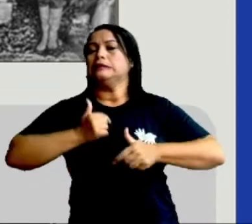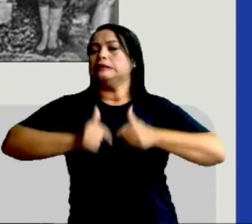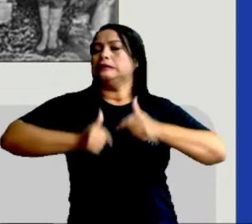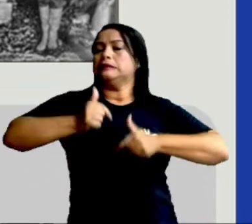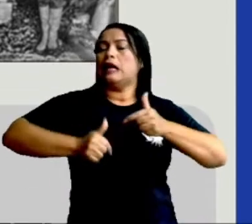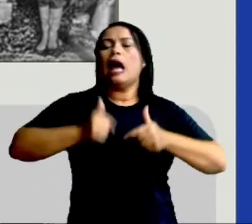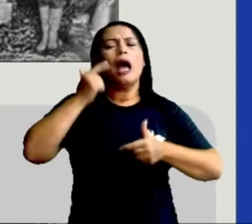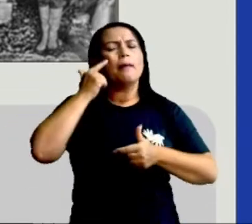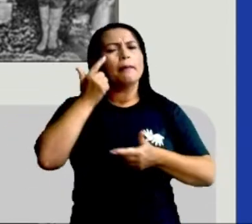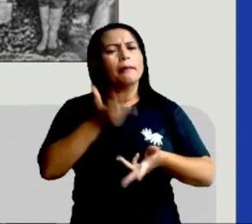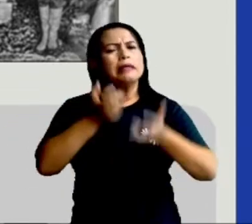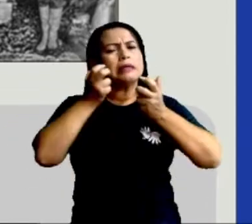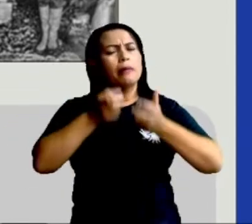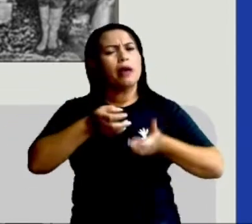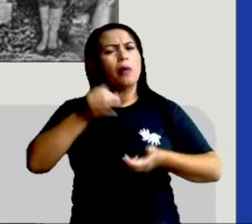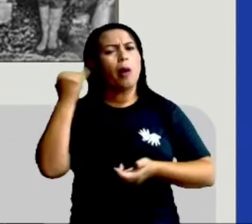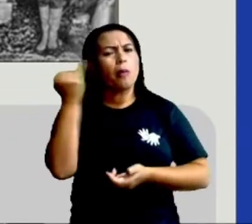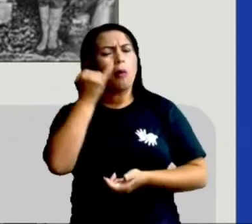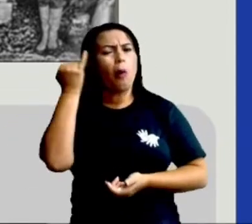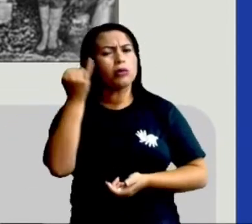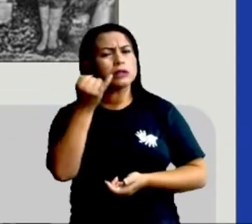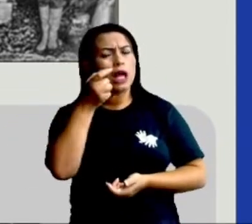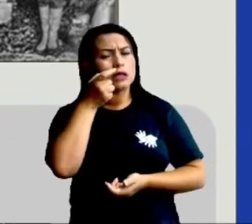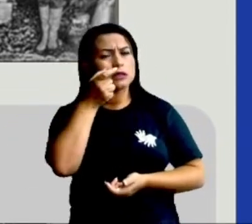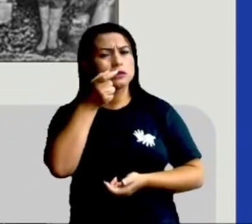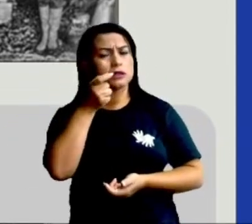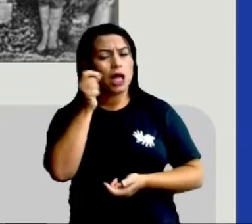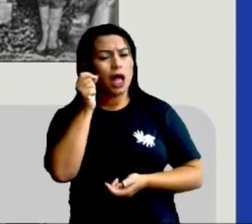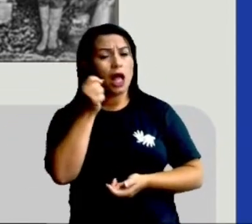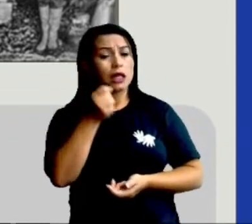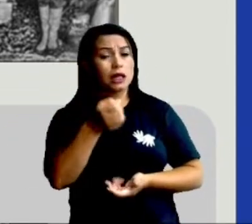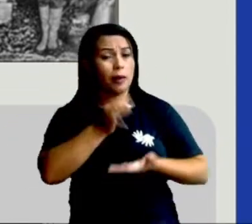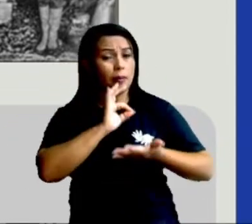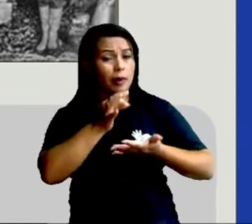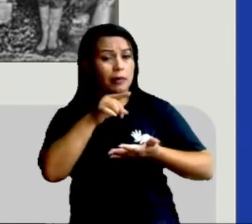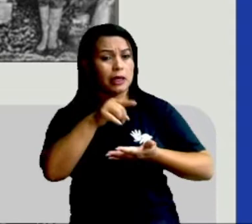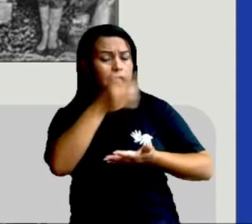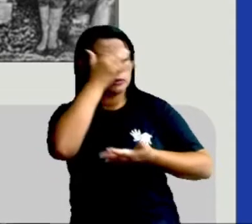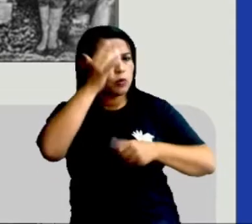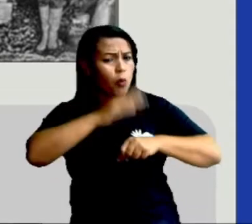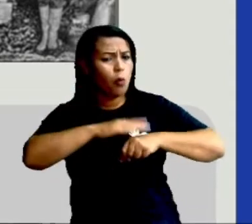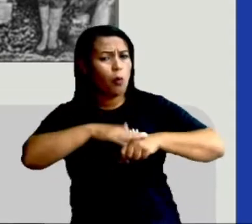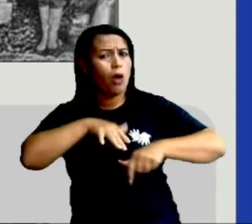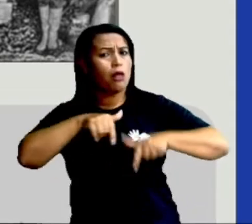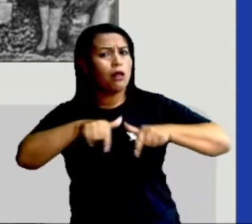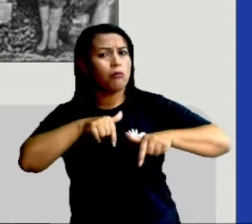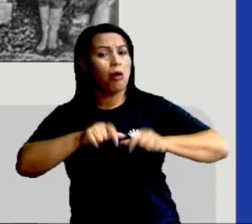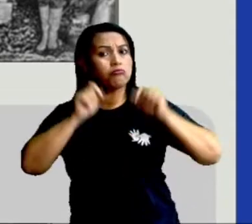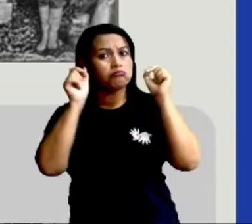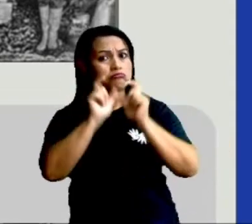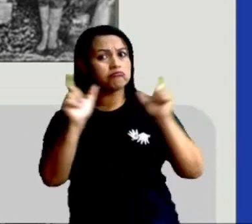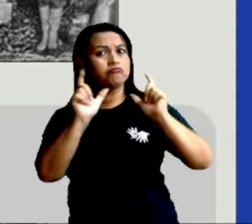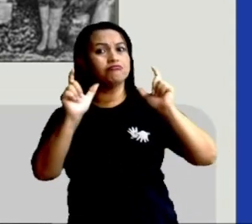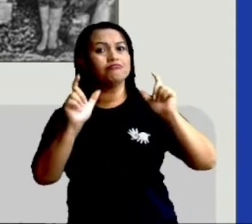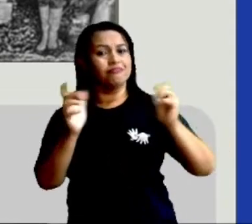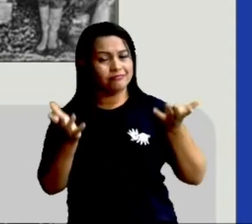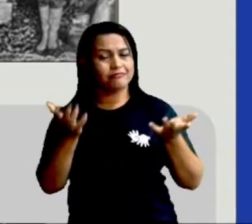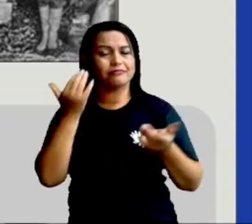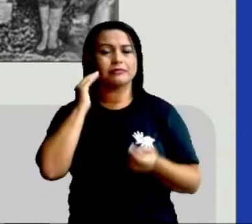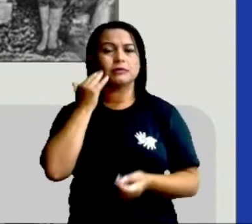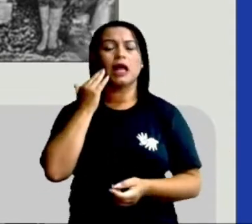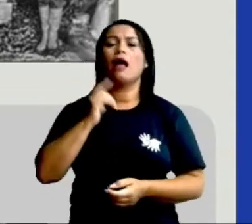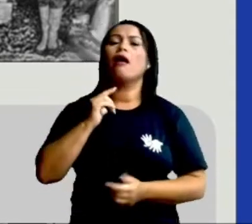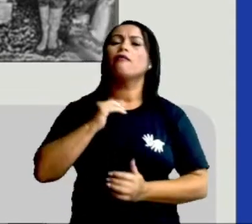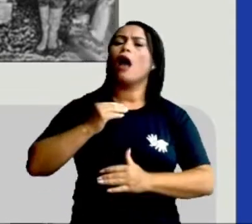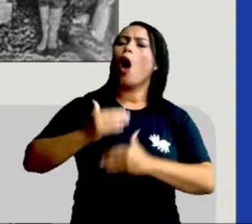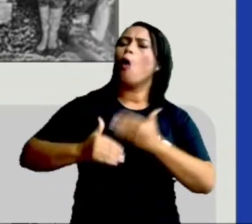dessa bebida que fazia com que os trabalhadores tivessem mais disposição, não é? E inibisse o sono deles.